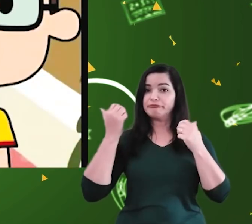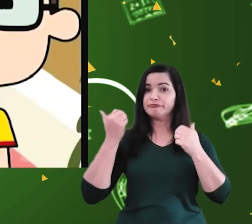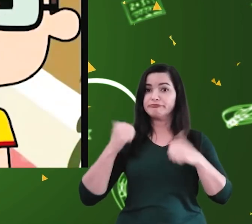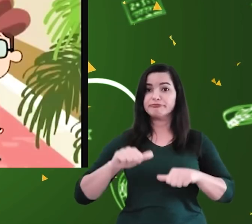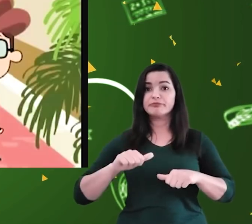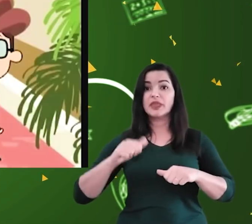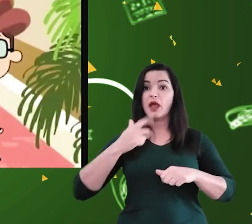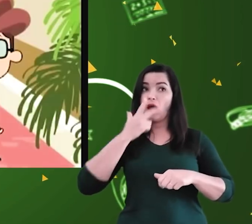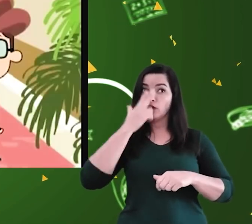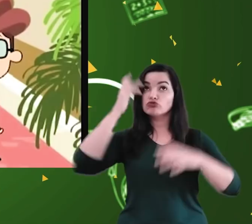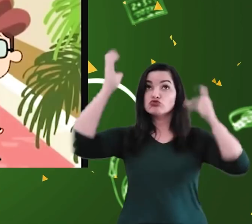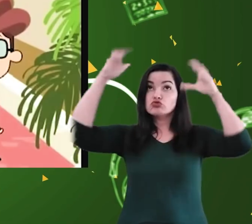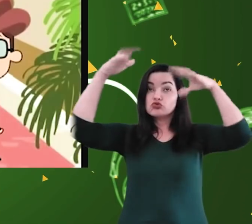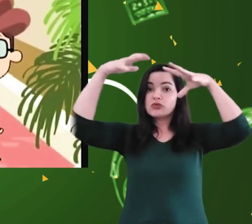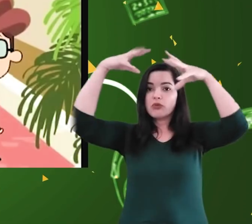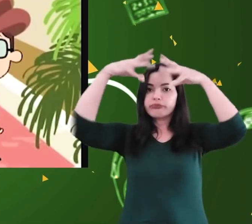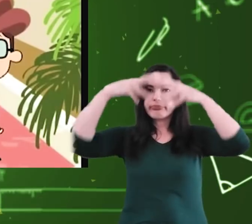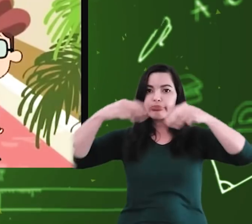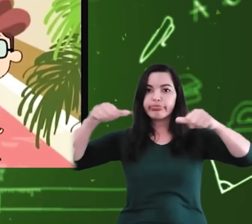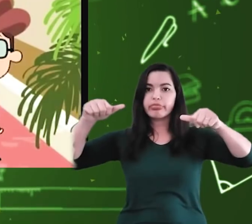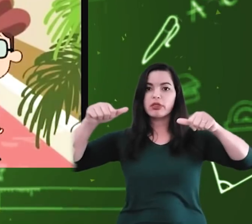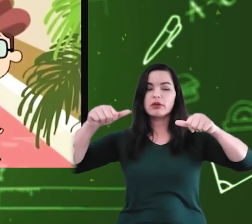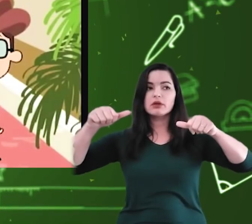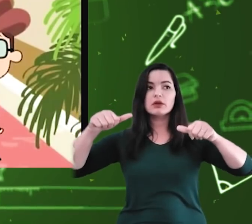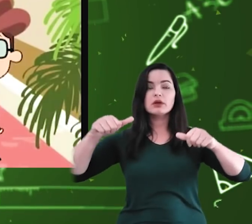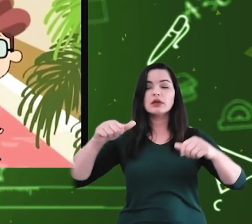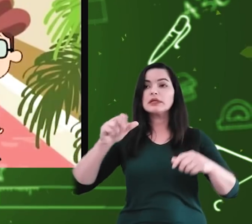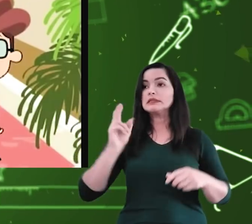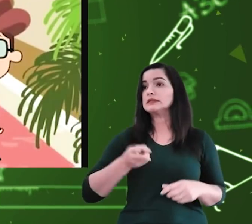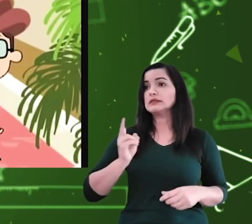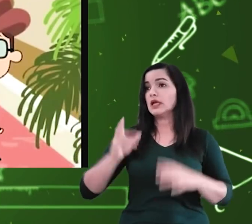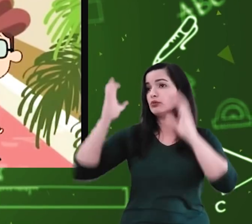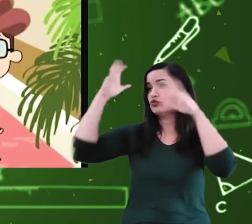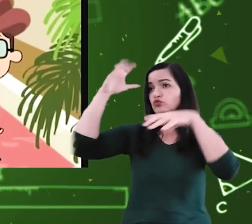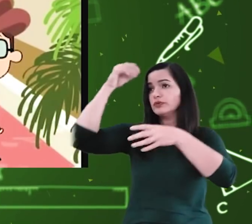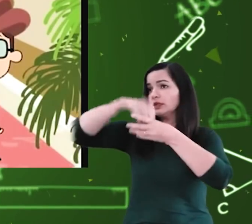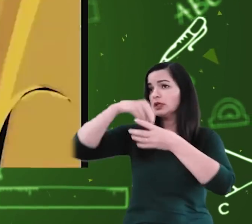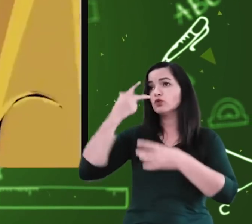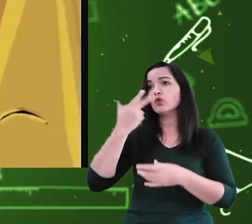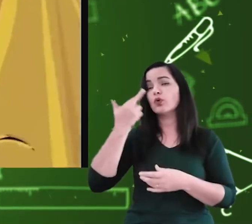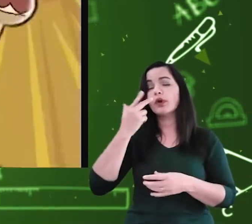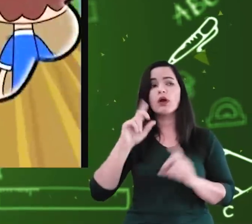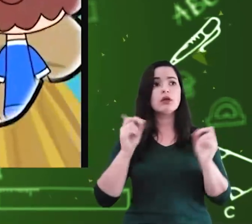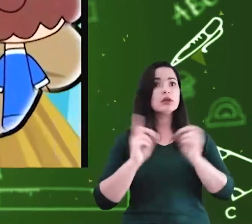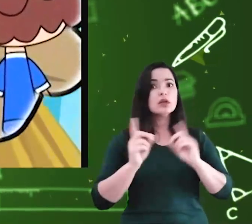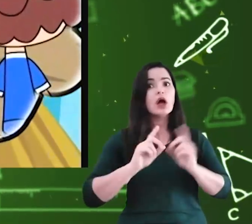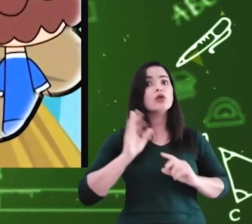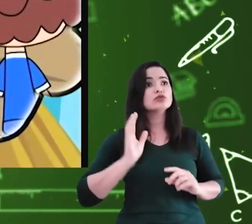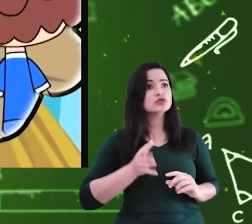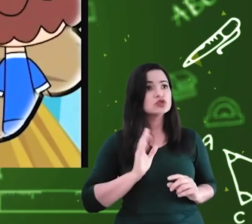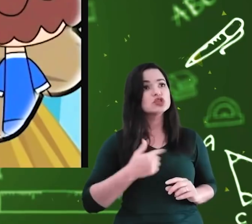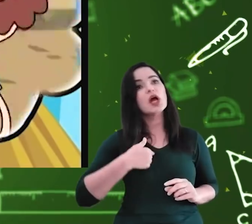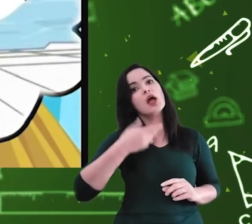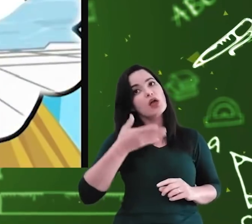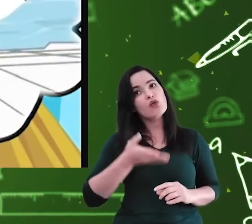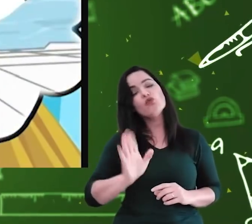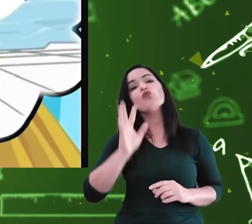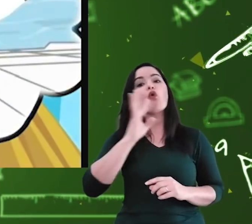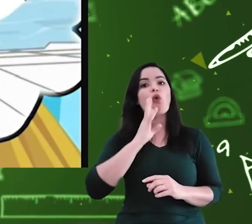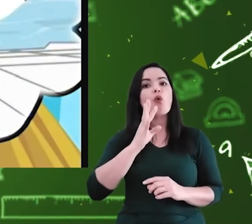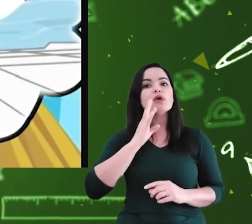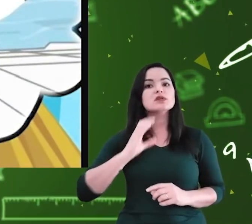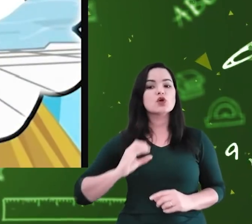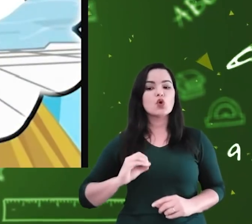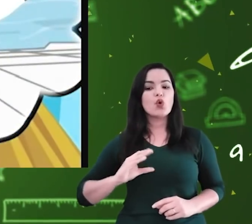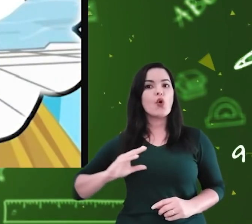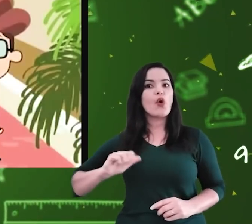chover dentro. Claro que não. É impermeável e é quentinha também. Eu já fui com os meus pais numas ocas de